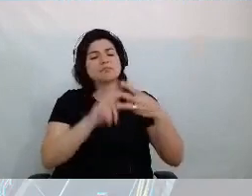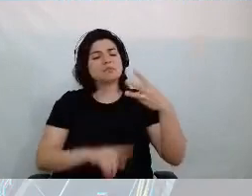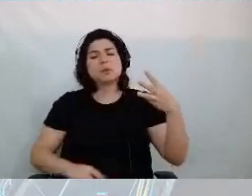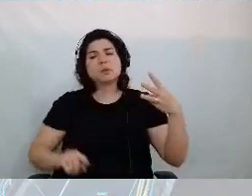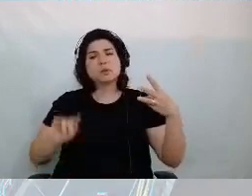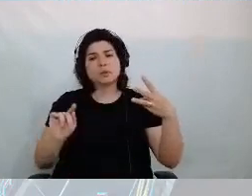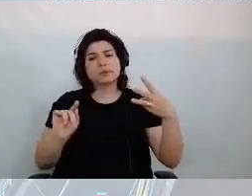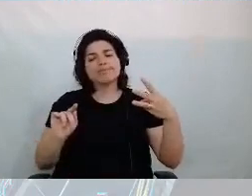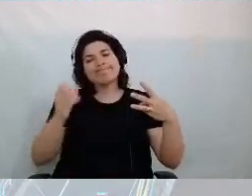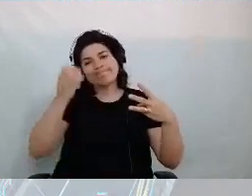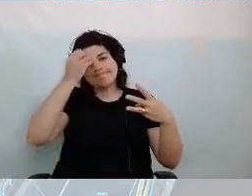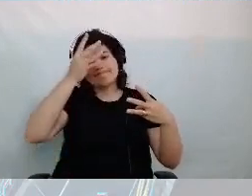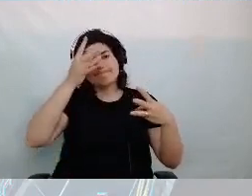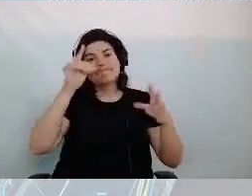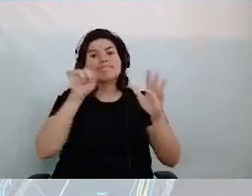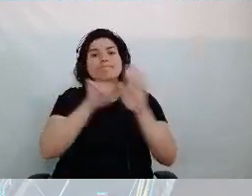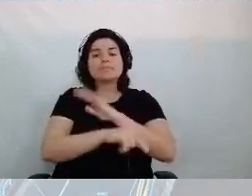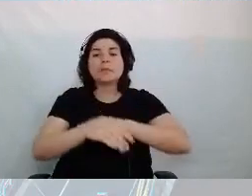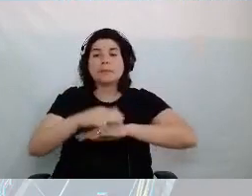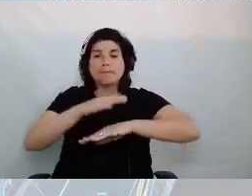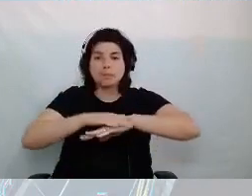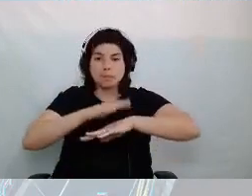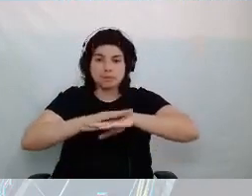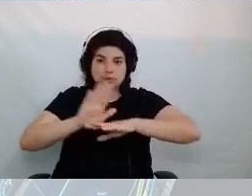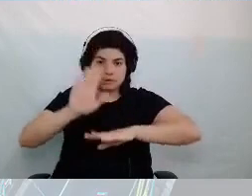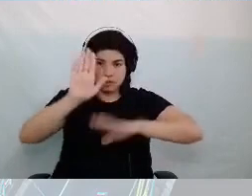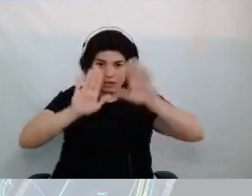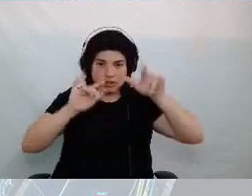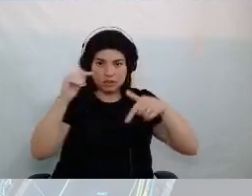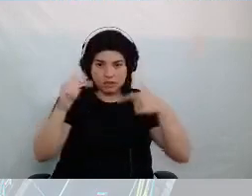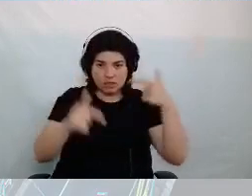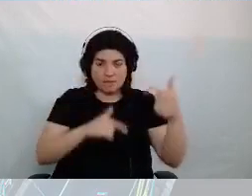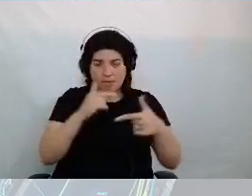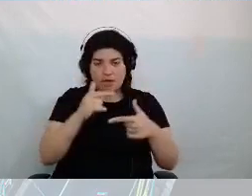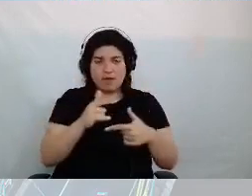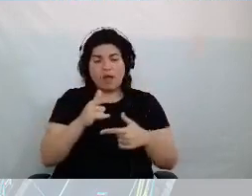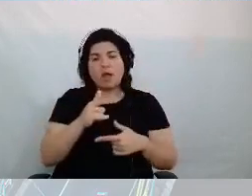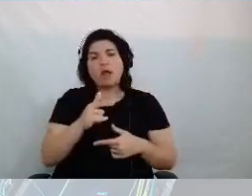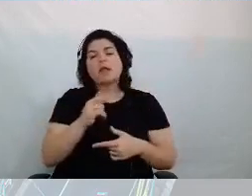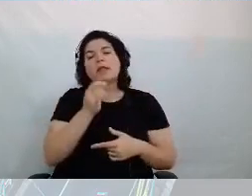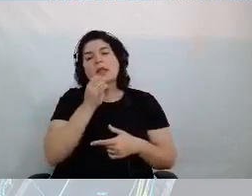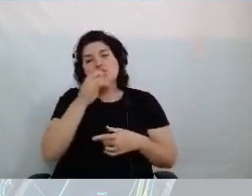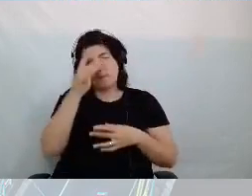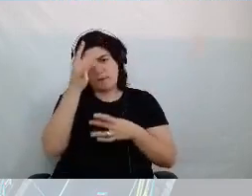perguntar quem trabalha com teste de performance, ou a empresa aplica teste de performance?